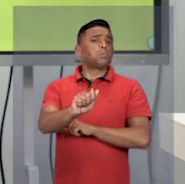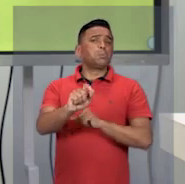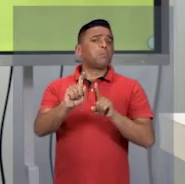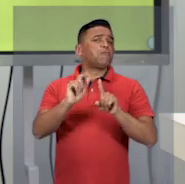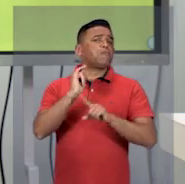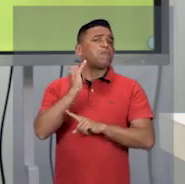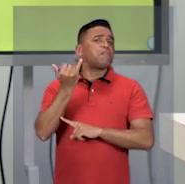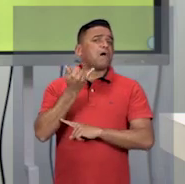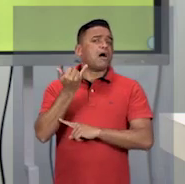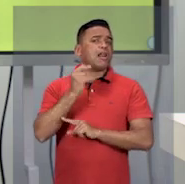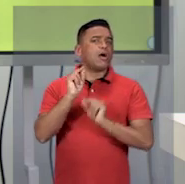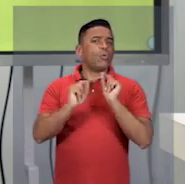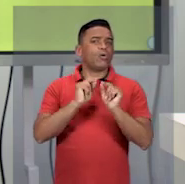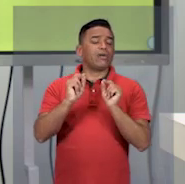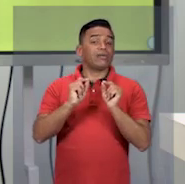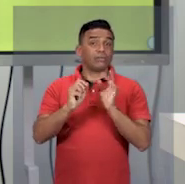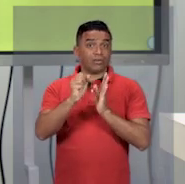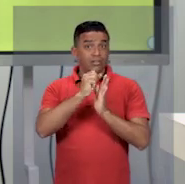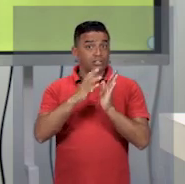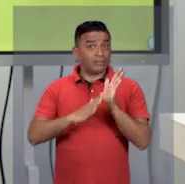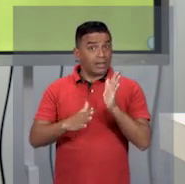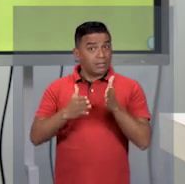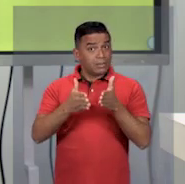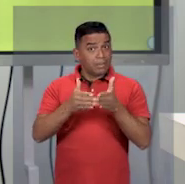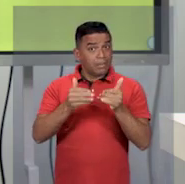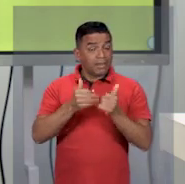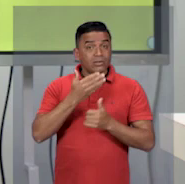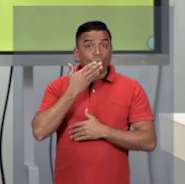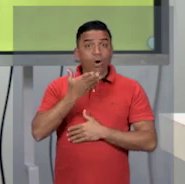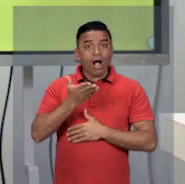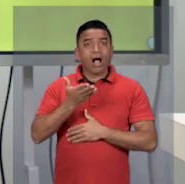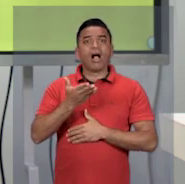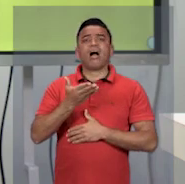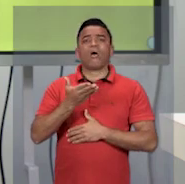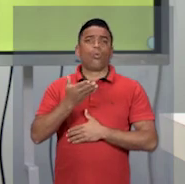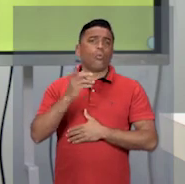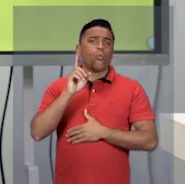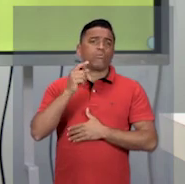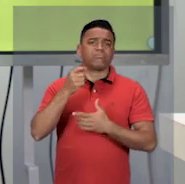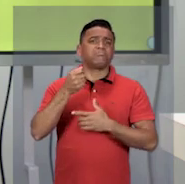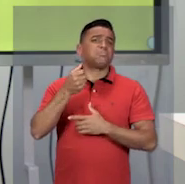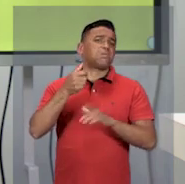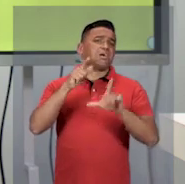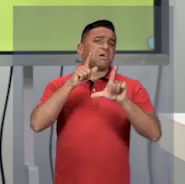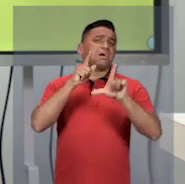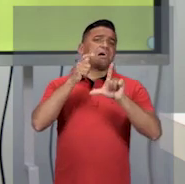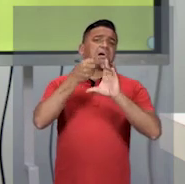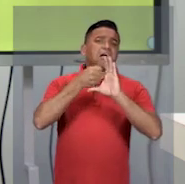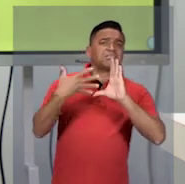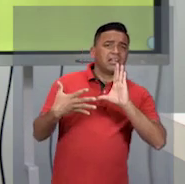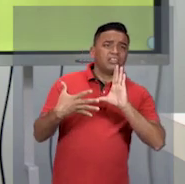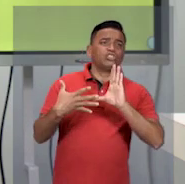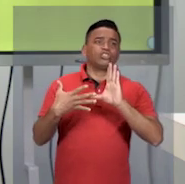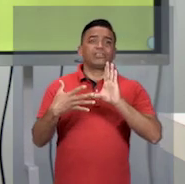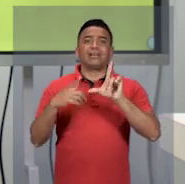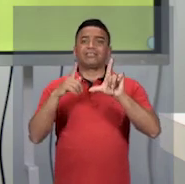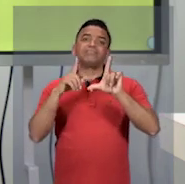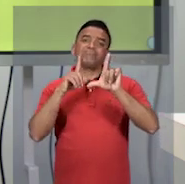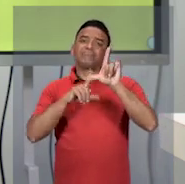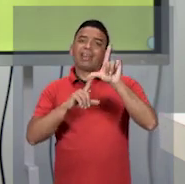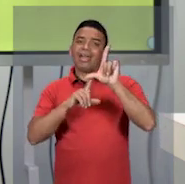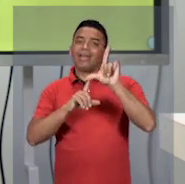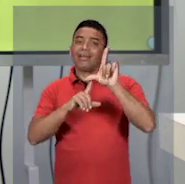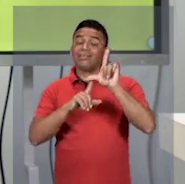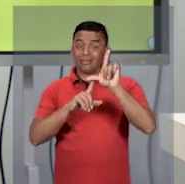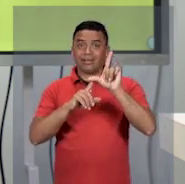o exercício vai te pedir para quais dessas características aqui embaixo das letras vai estar mostrando na